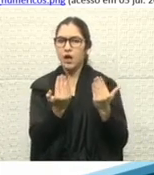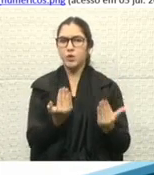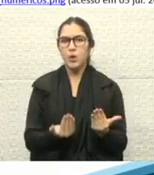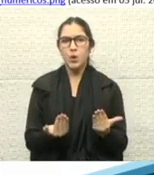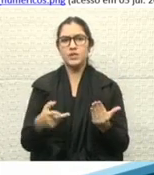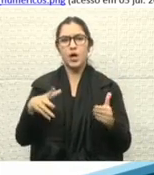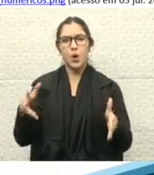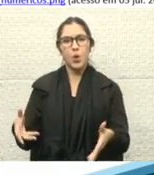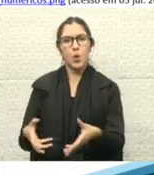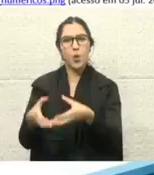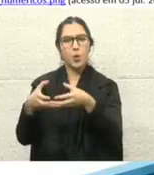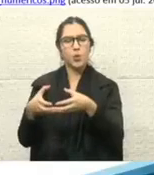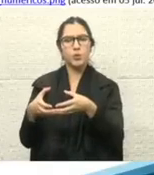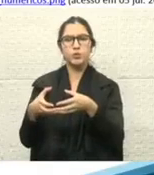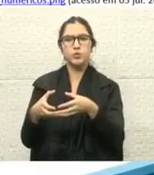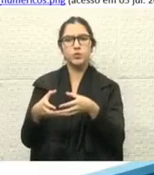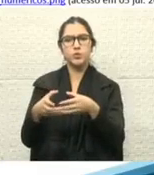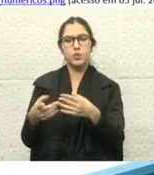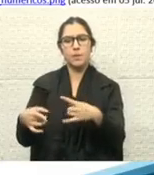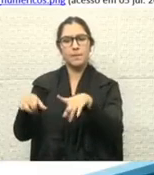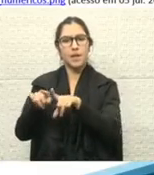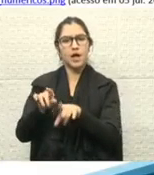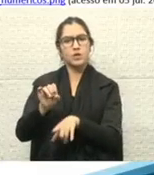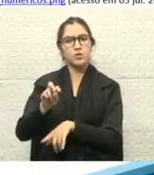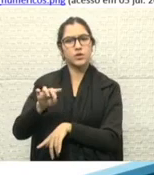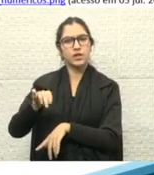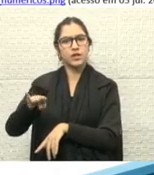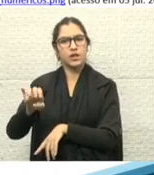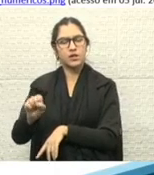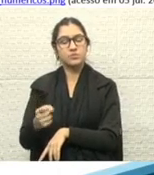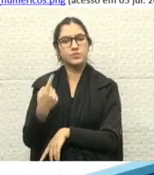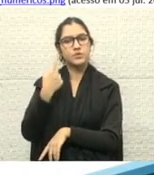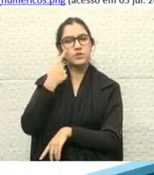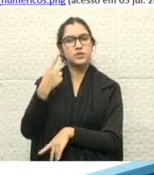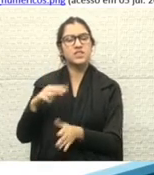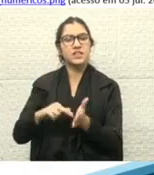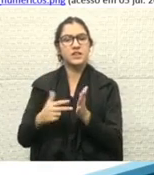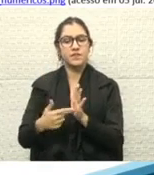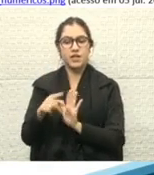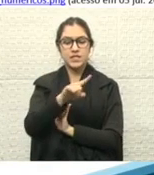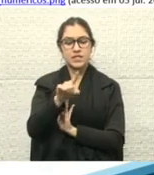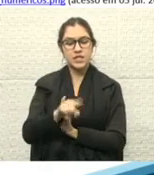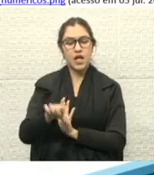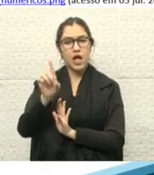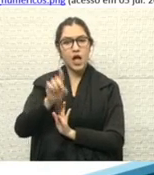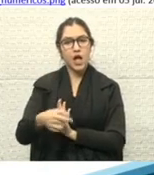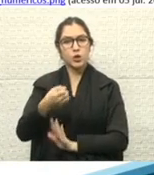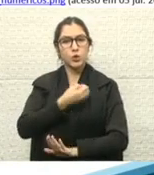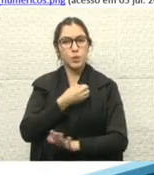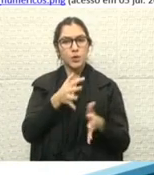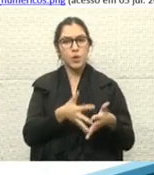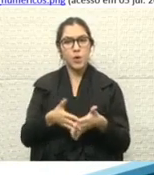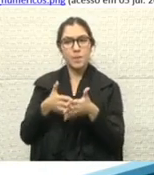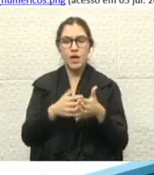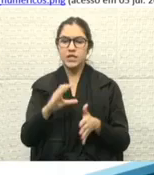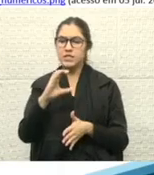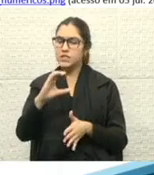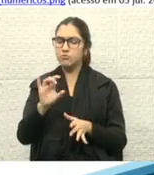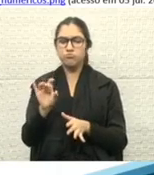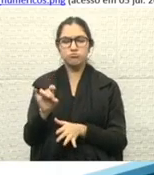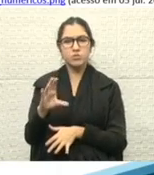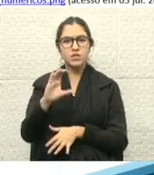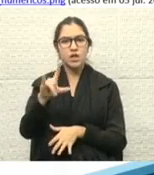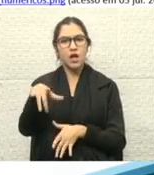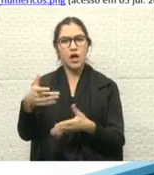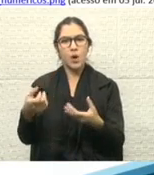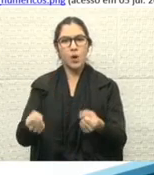a esse conjunto de pares ordenados. Então, eu digo que Z é um número complexo, C somente C, ele